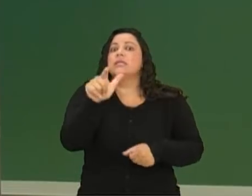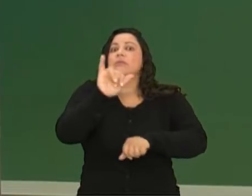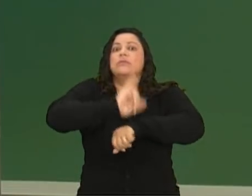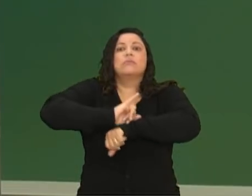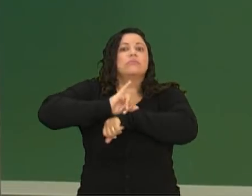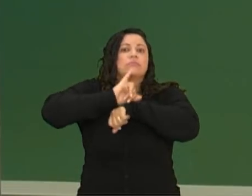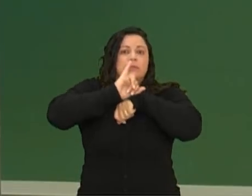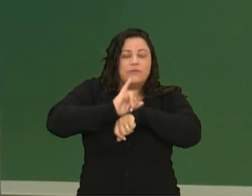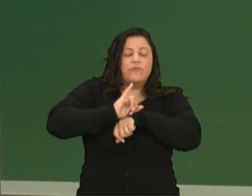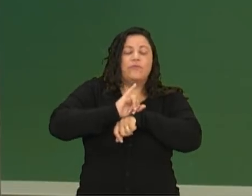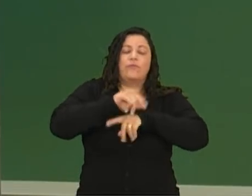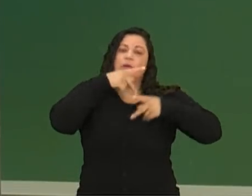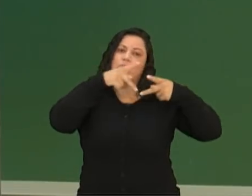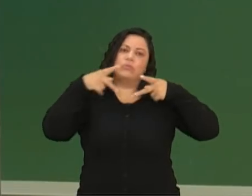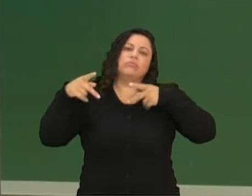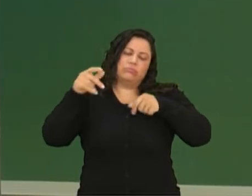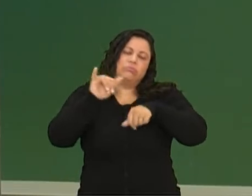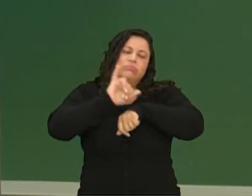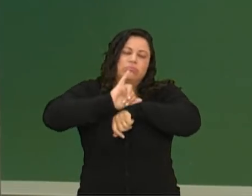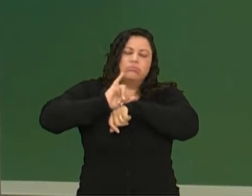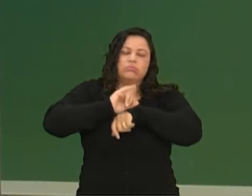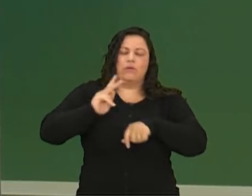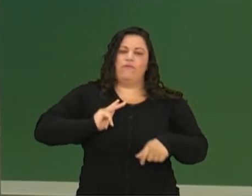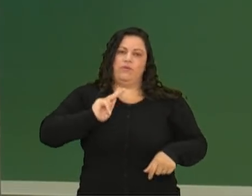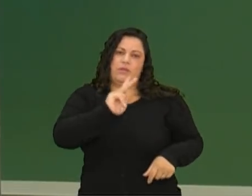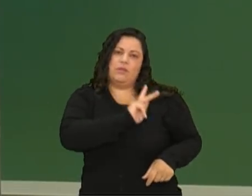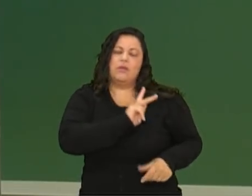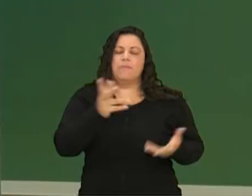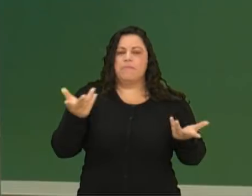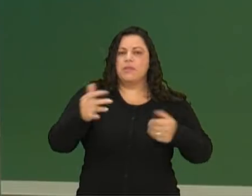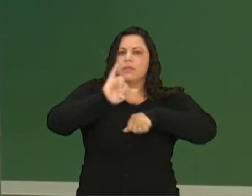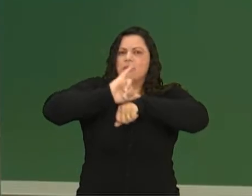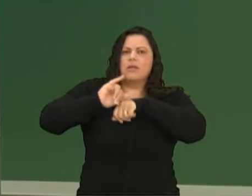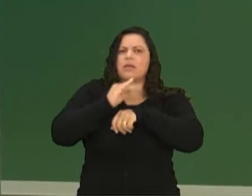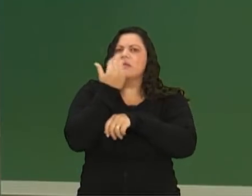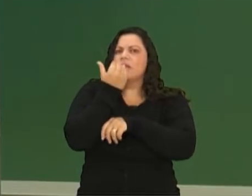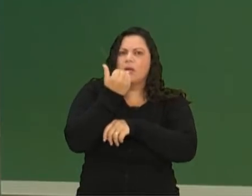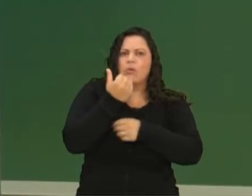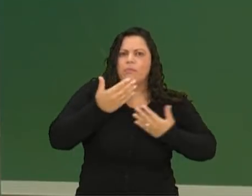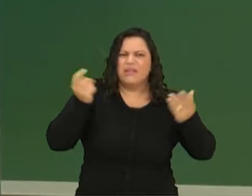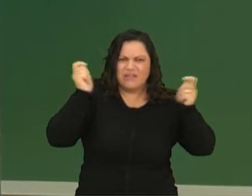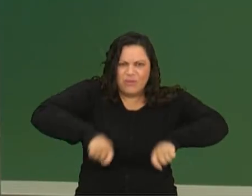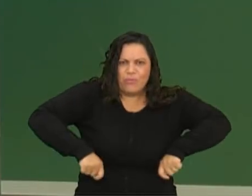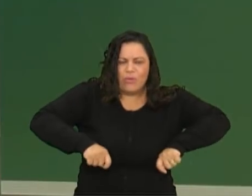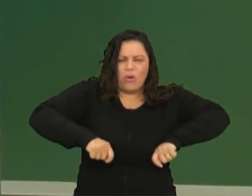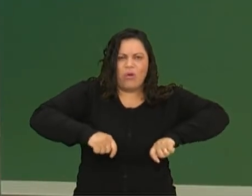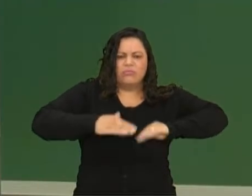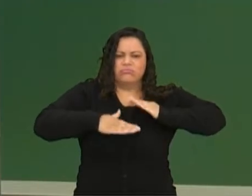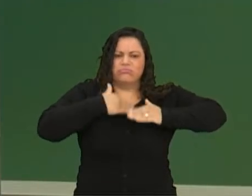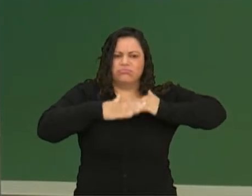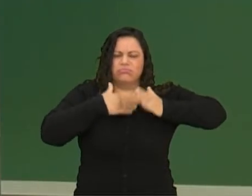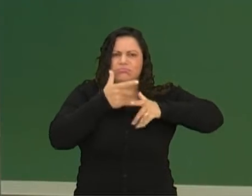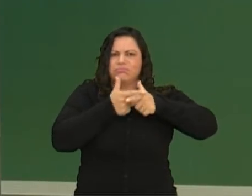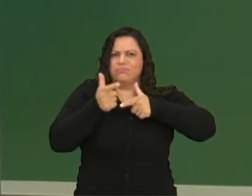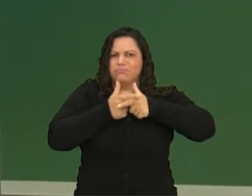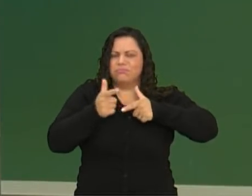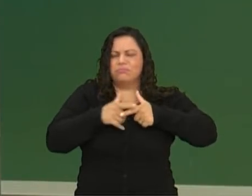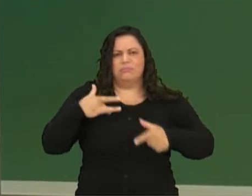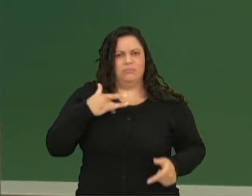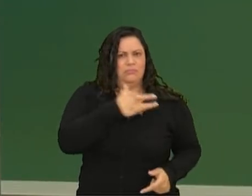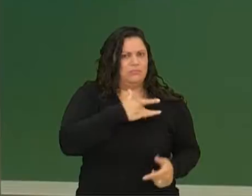na concentração adequada, uma pessoa que não está consumindo ferro, ela pode desenvolver alguns problemas de